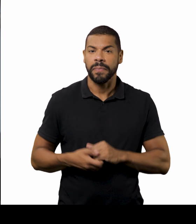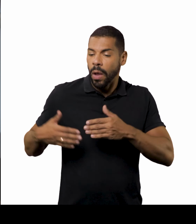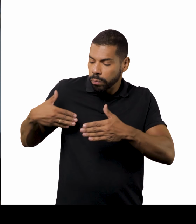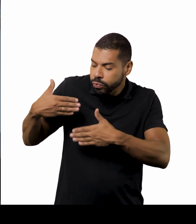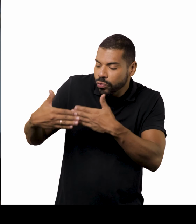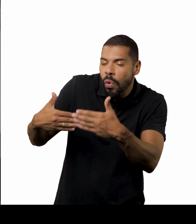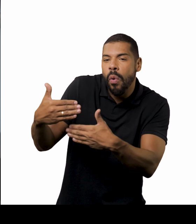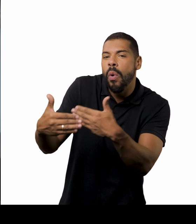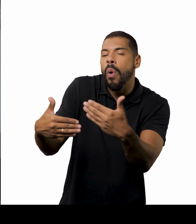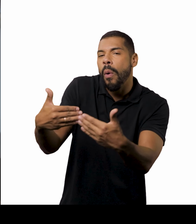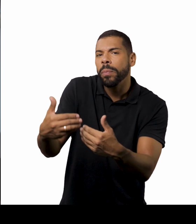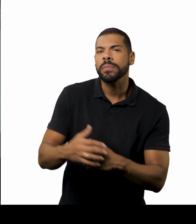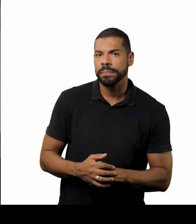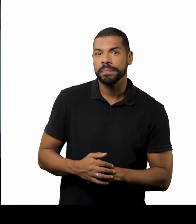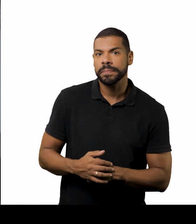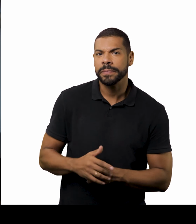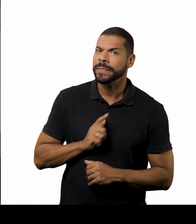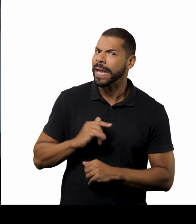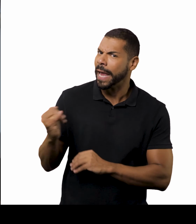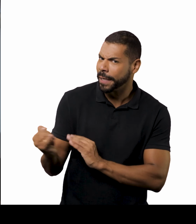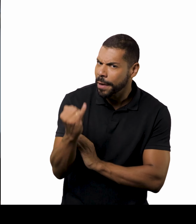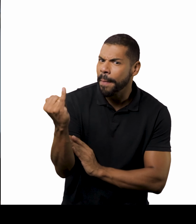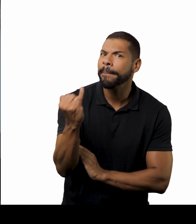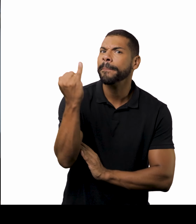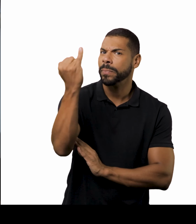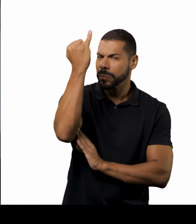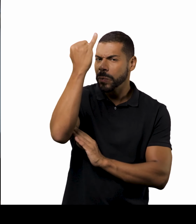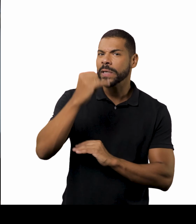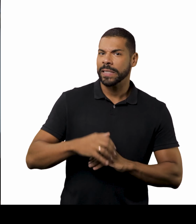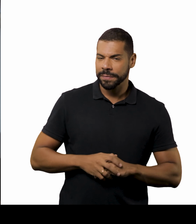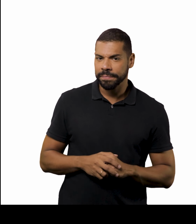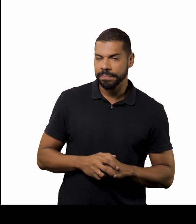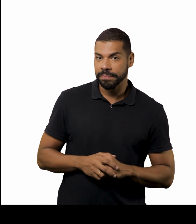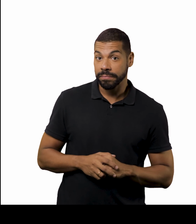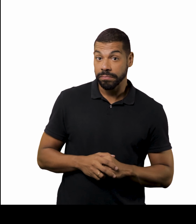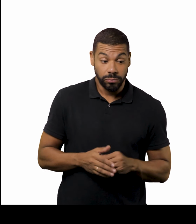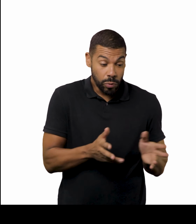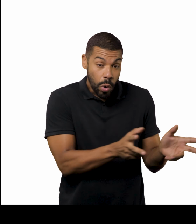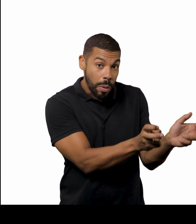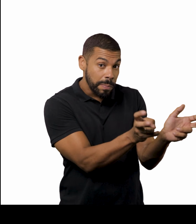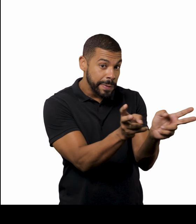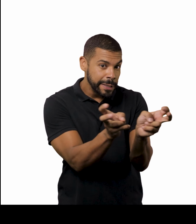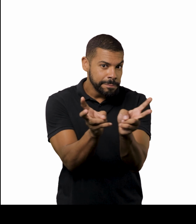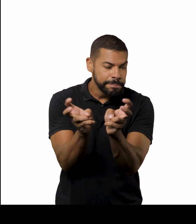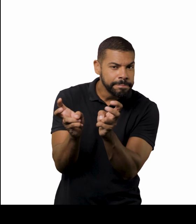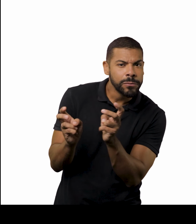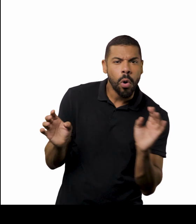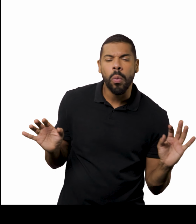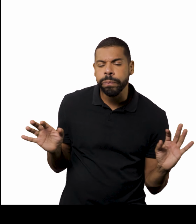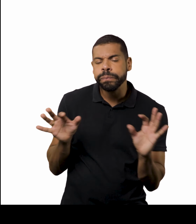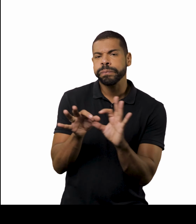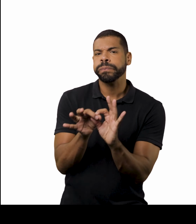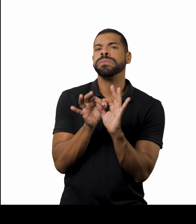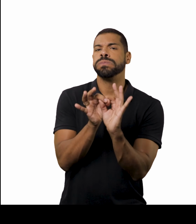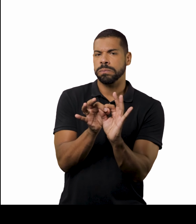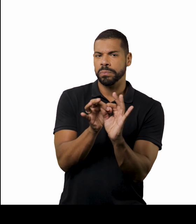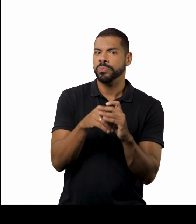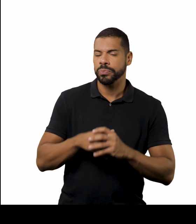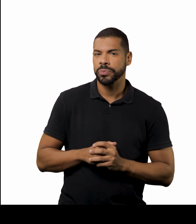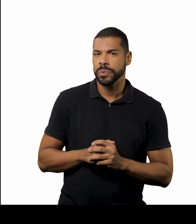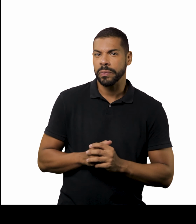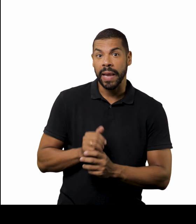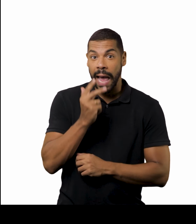O processo, para mim, ele é tão importante quanto o resultado. Eu tô, na verdade, me conectando mais